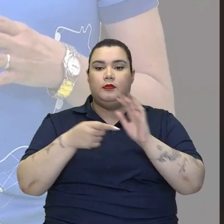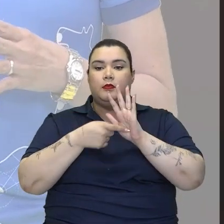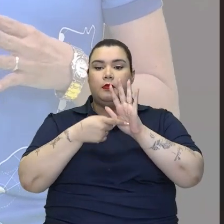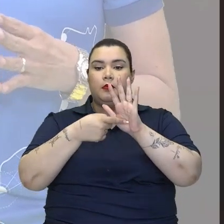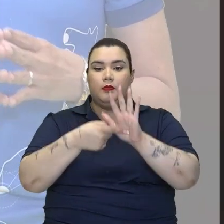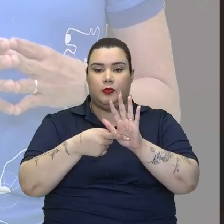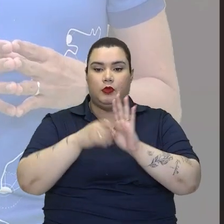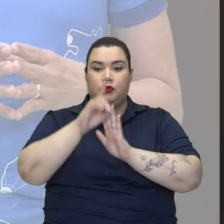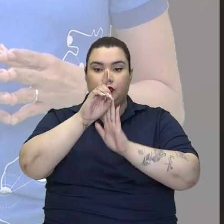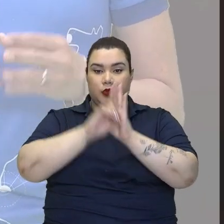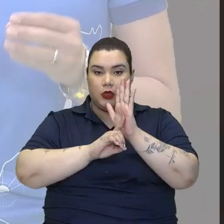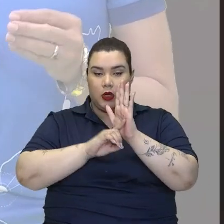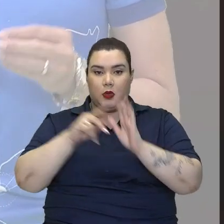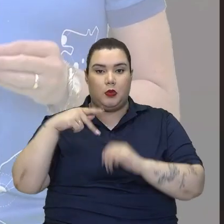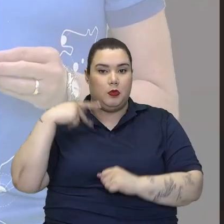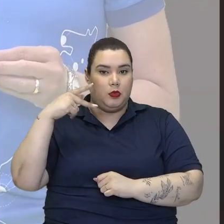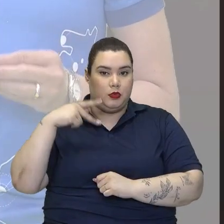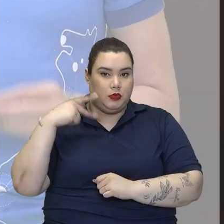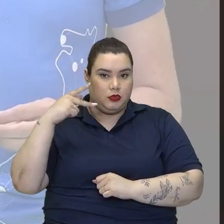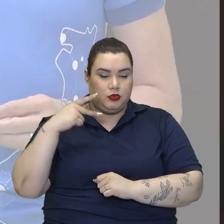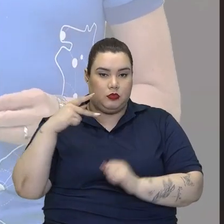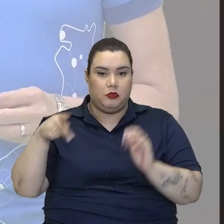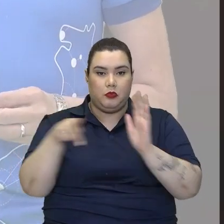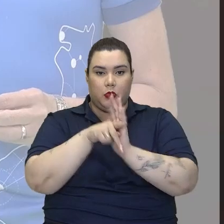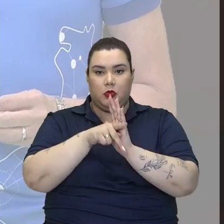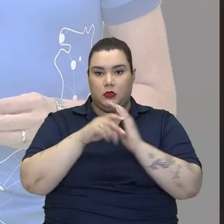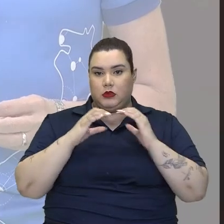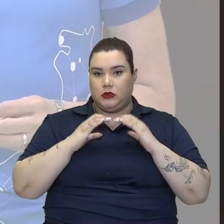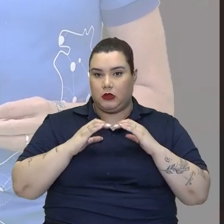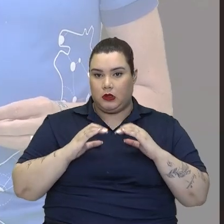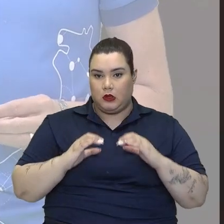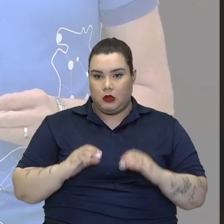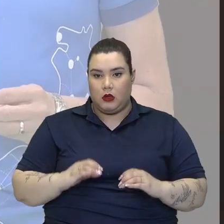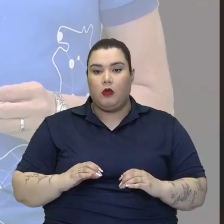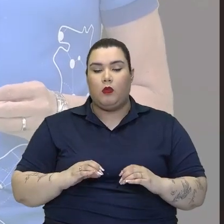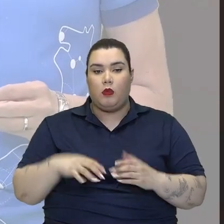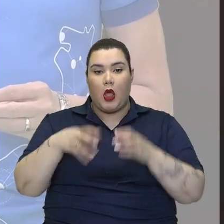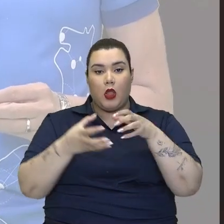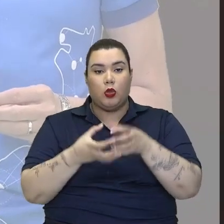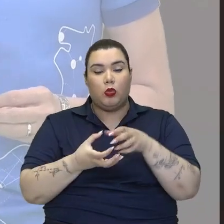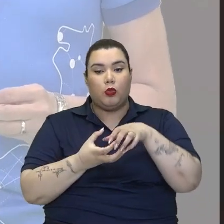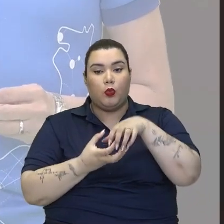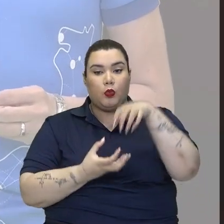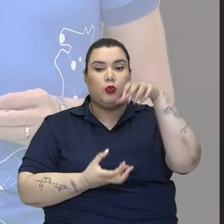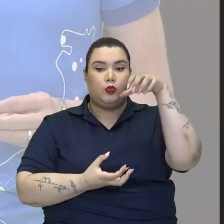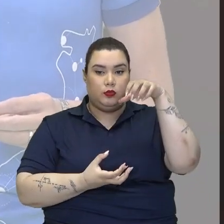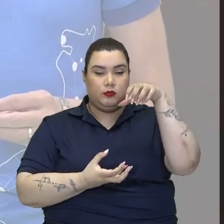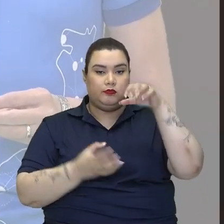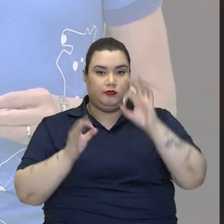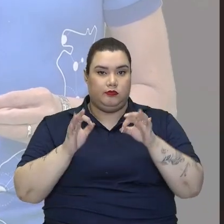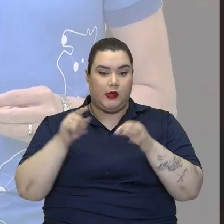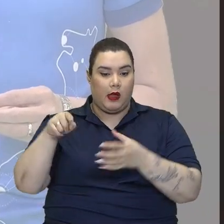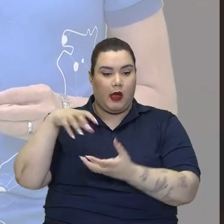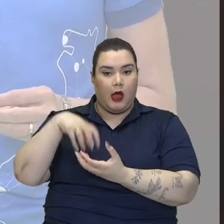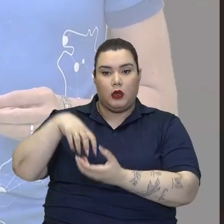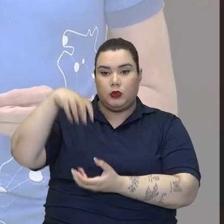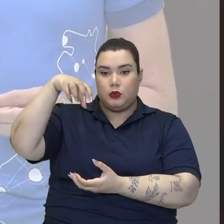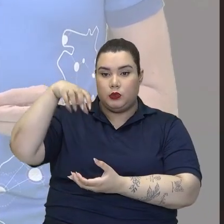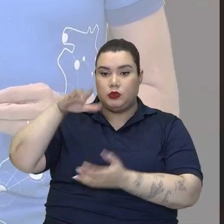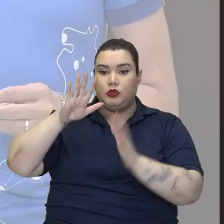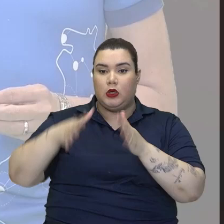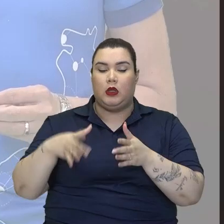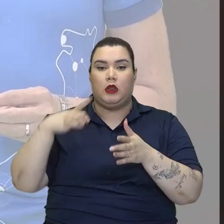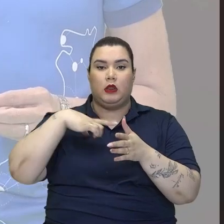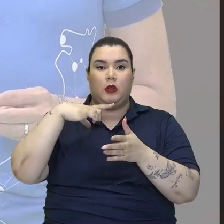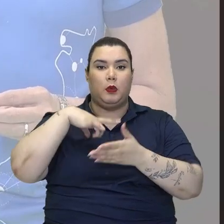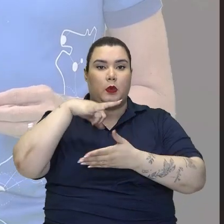dos direitos políticos aos cidadãos adultos, porque já tem aí aquele documento que o